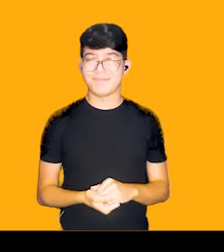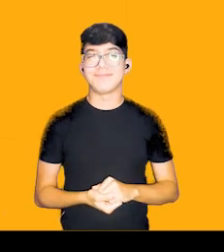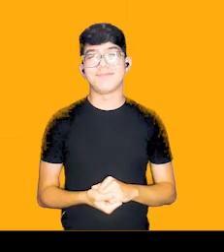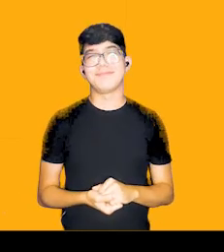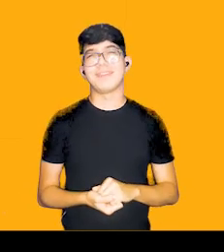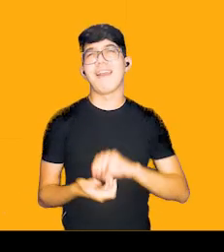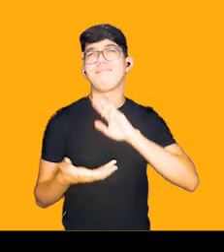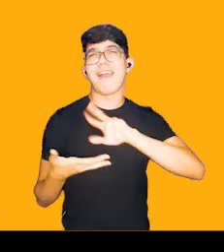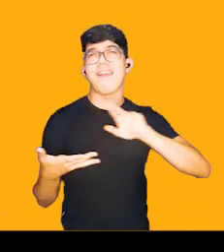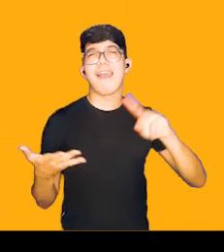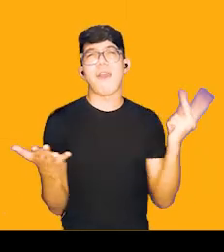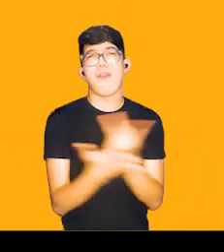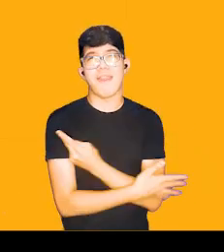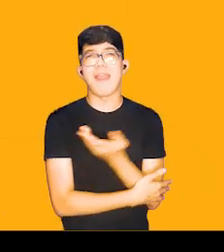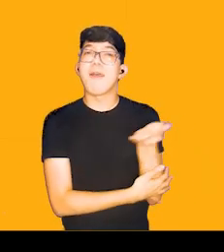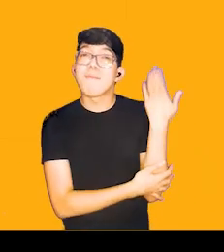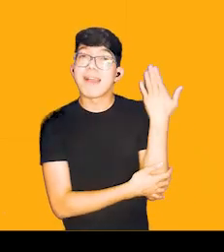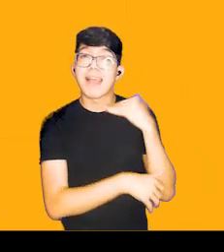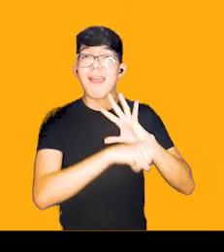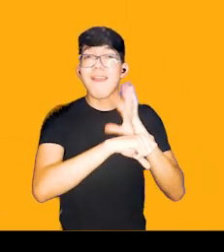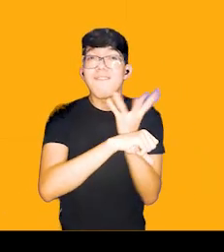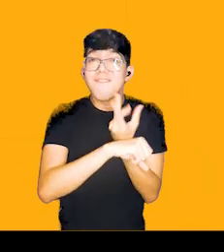Eu peguei a segunda massa-feira ainda, então tinha